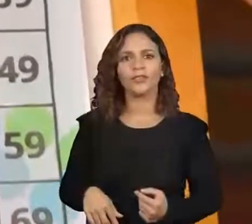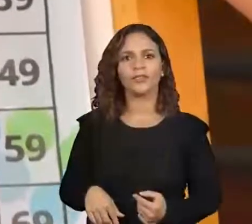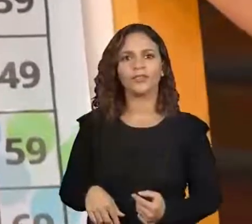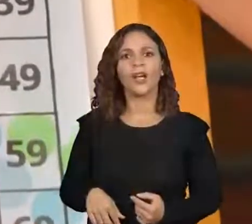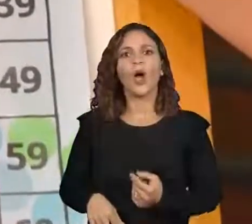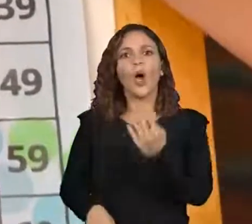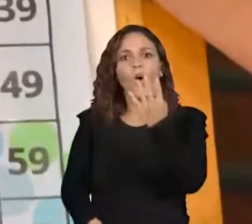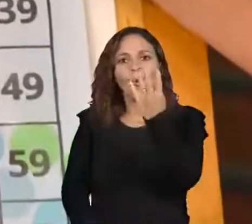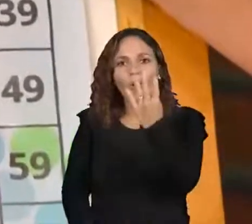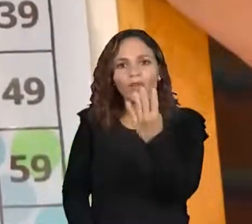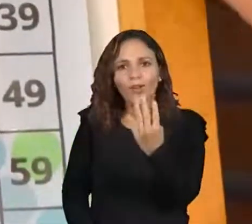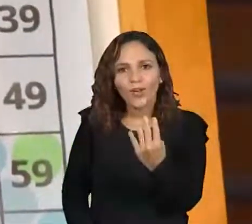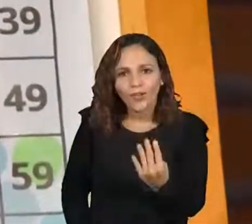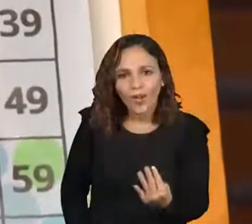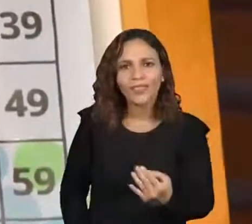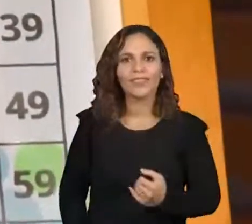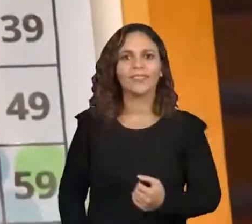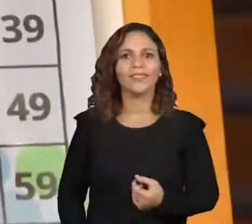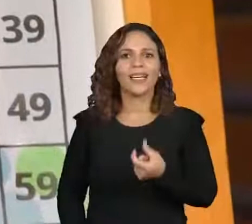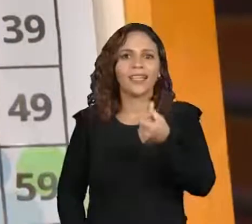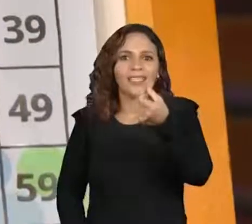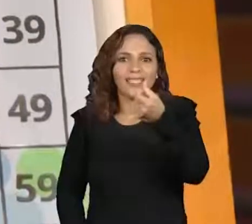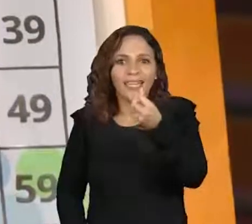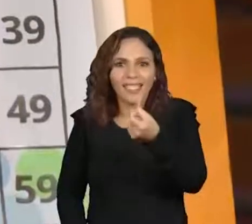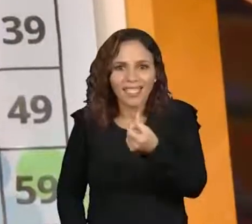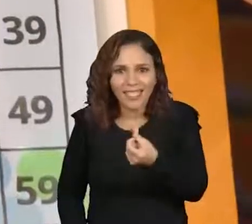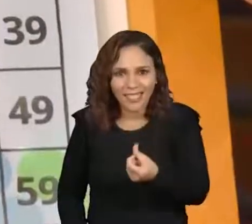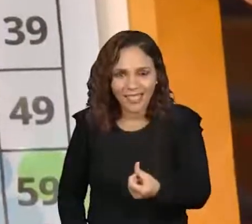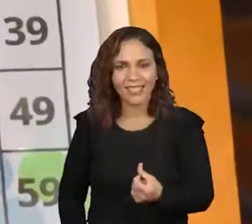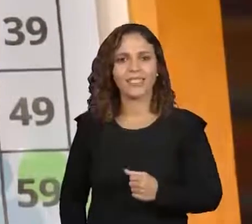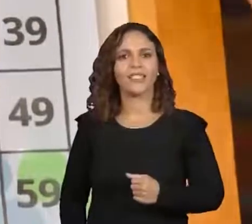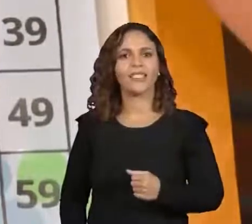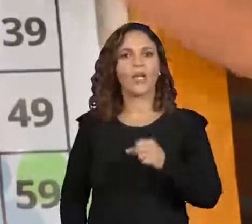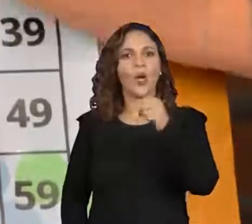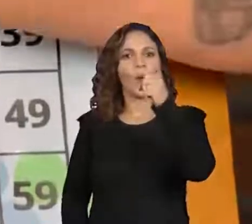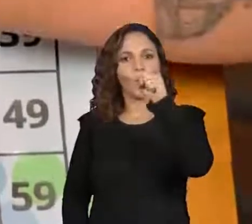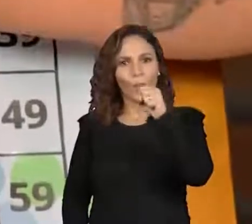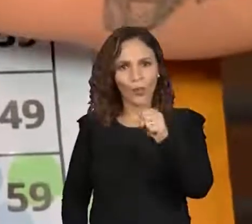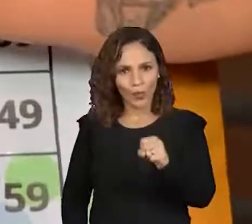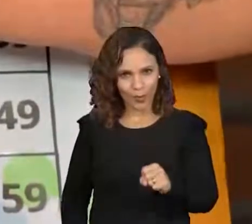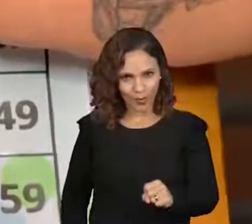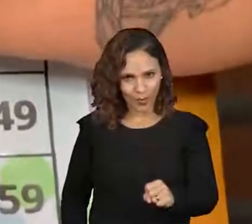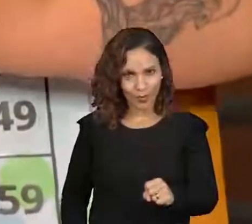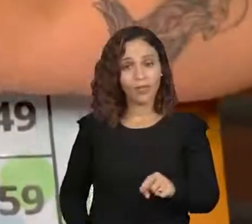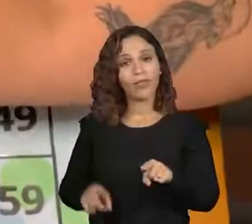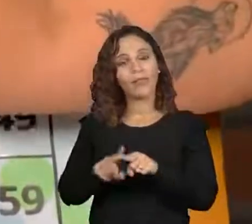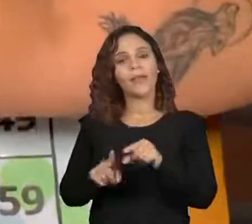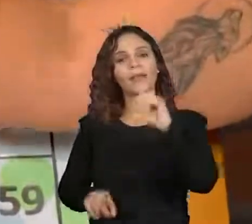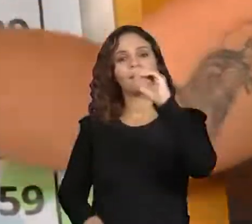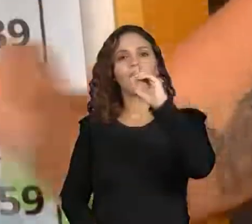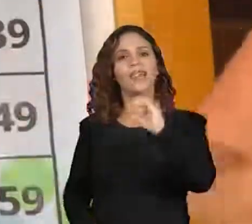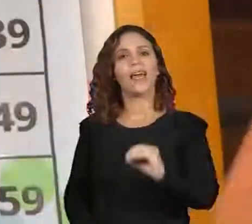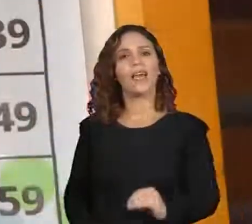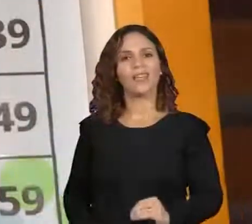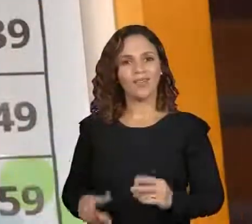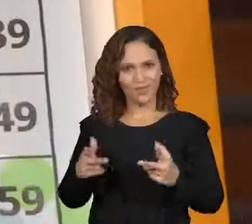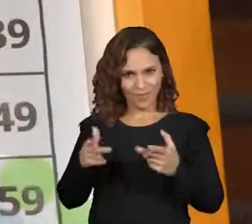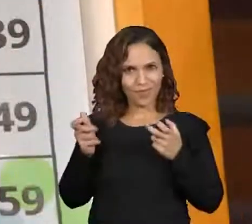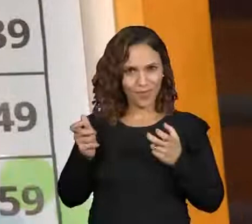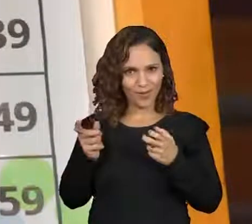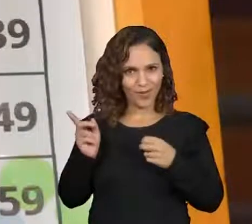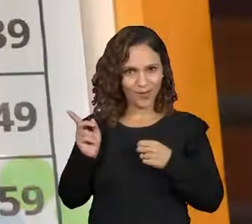números da coluna do 6, os números da coluna do 8 e os números da coluna do 10.